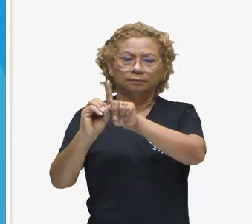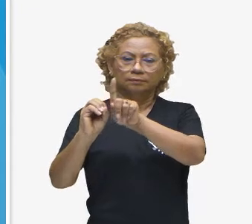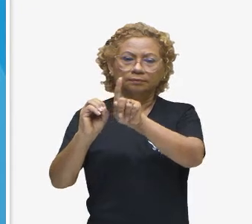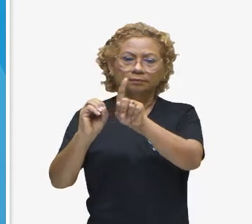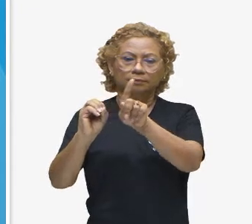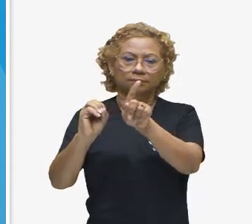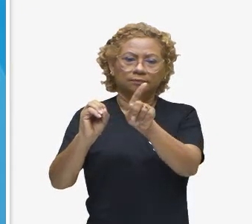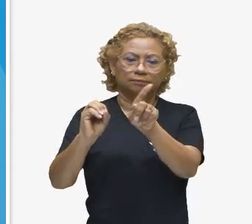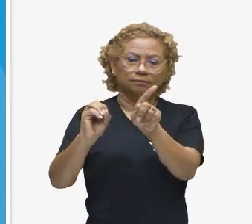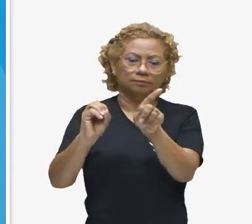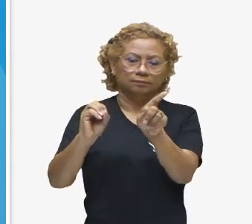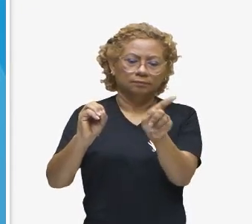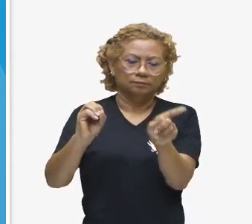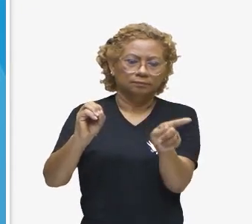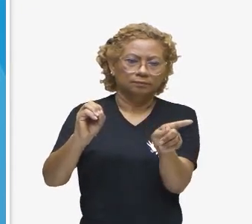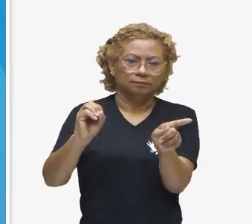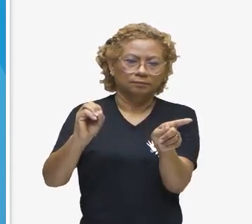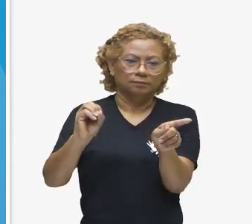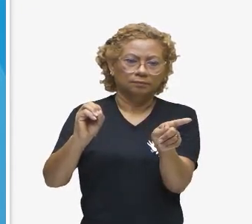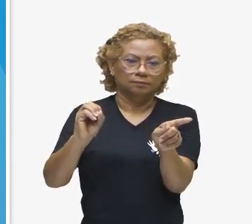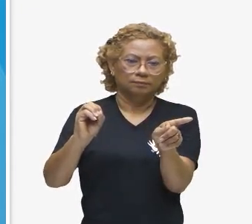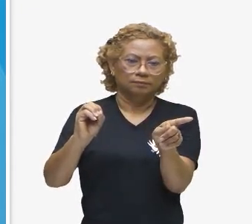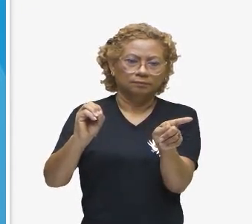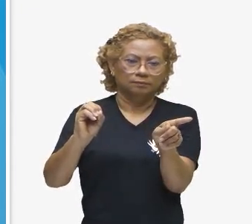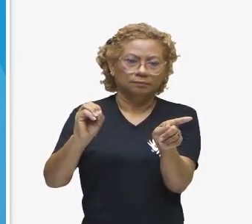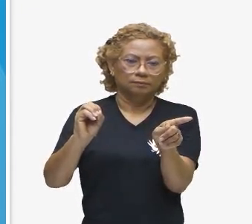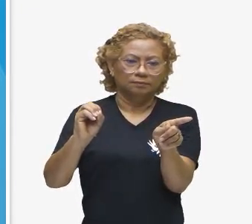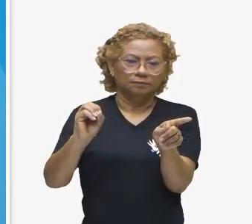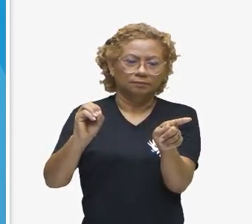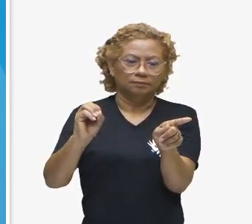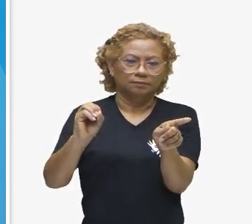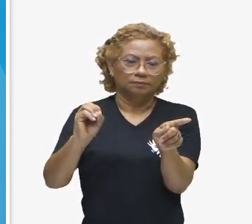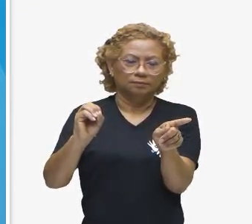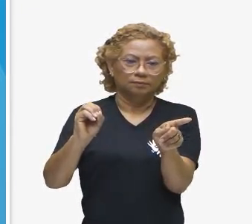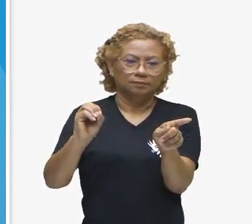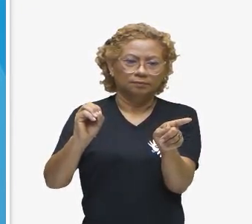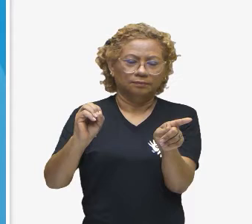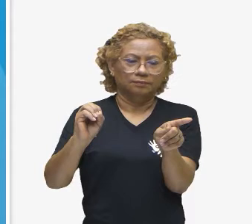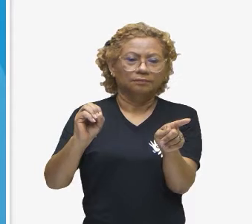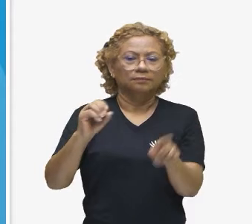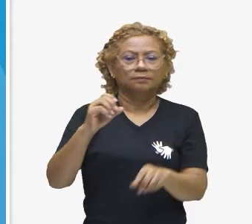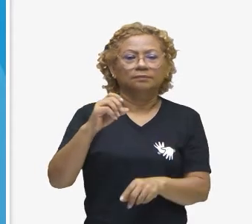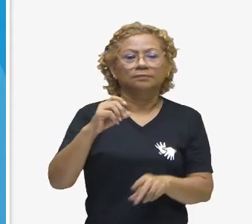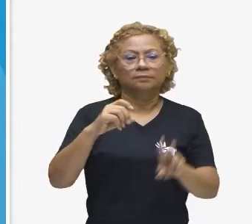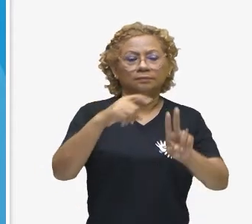ângulo π. E a projeção dele vai ser igual a quanto?